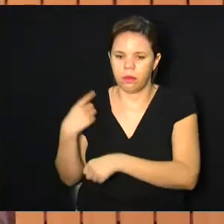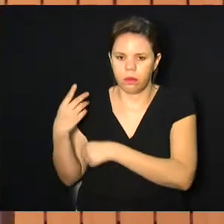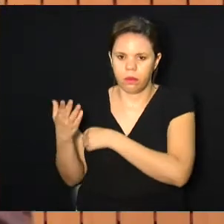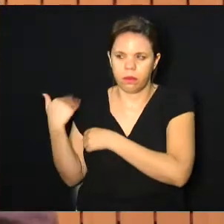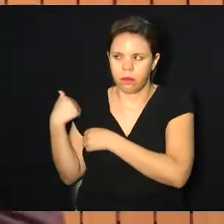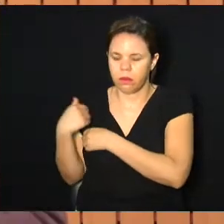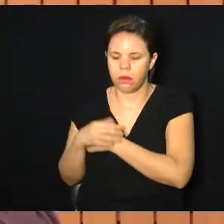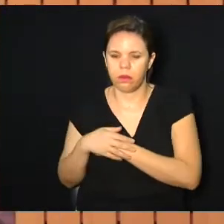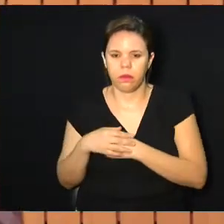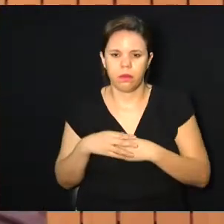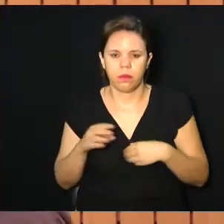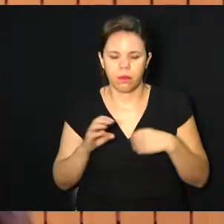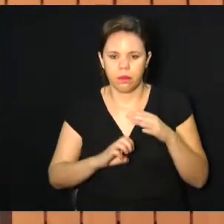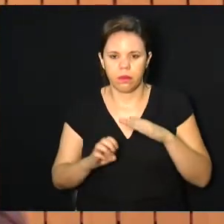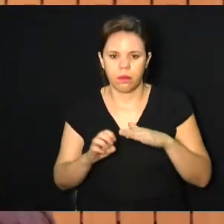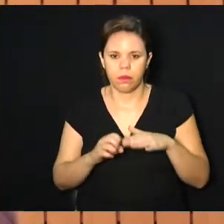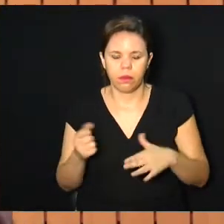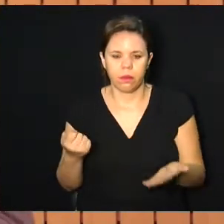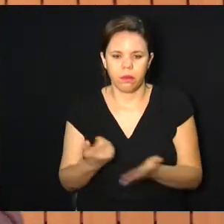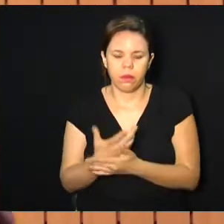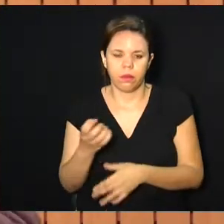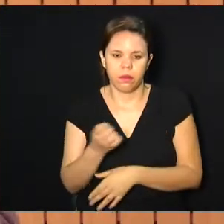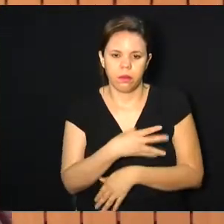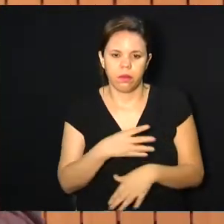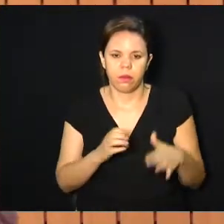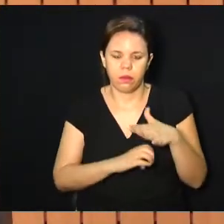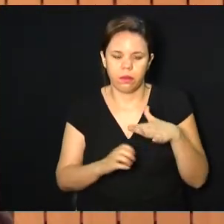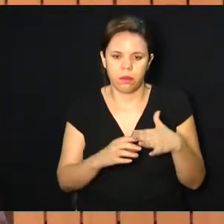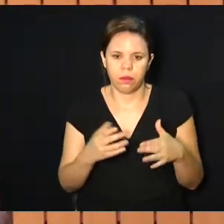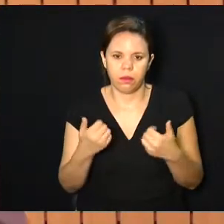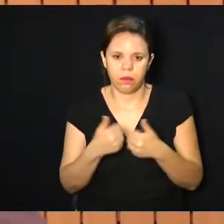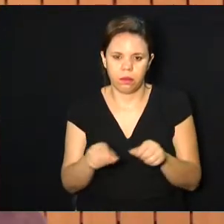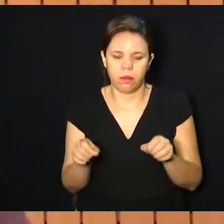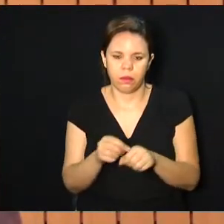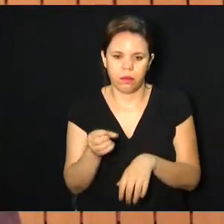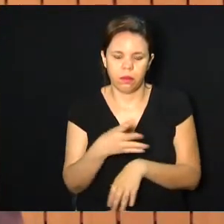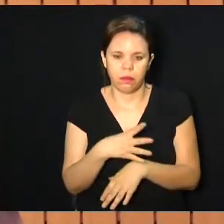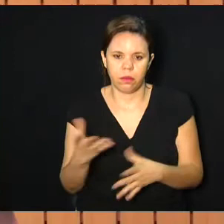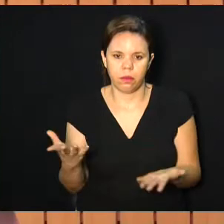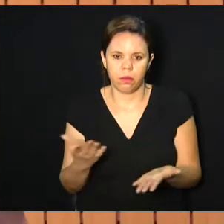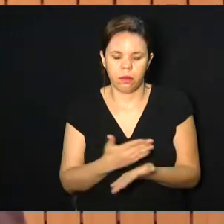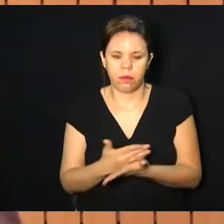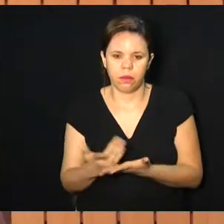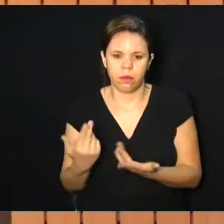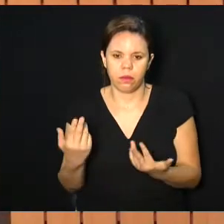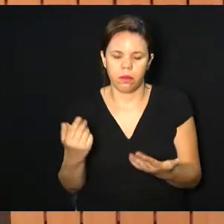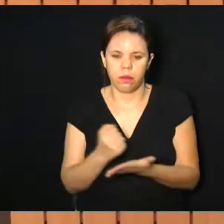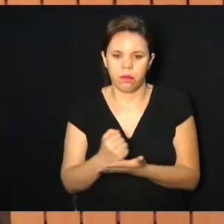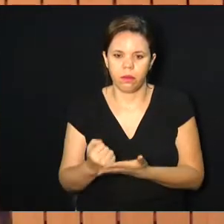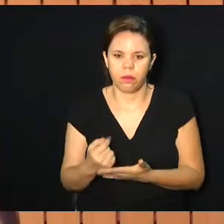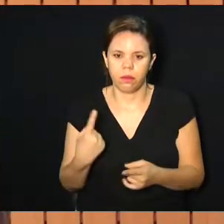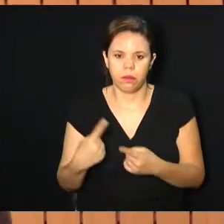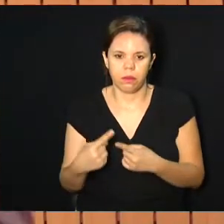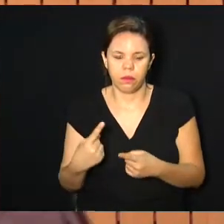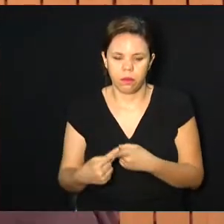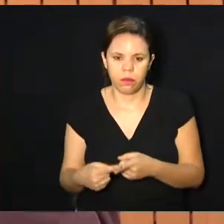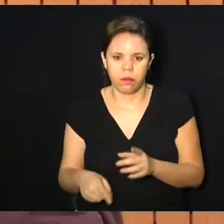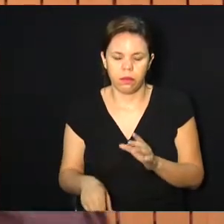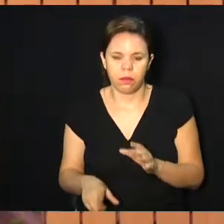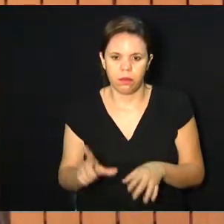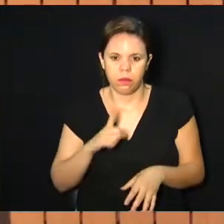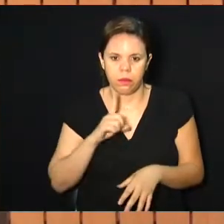retrasado, empresa comprando ônibus novo, empresa investindo, como se tivesse, né, no comecinho do contrato, porque rola um pouco